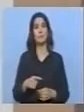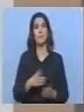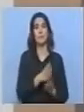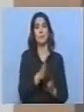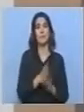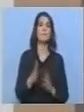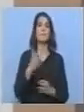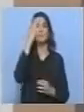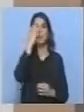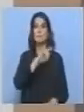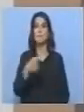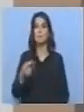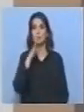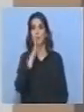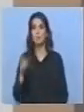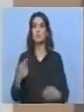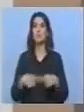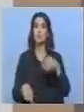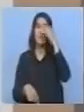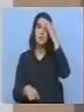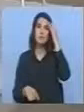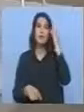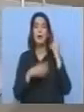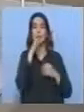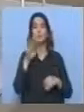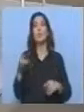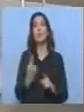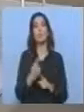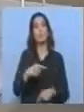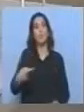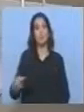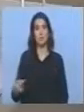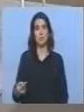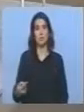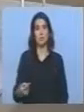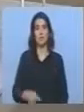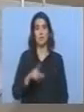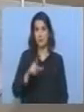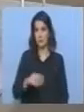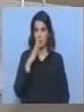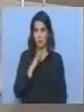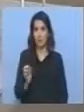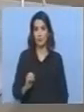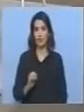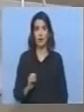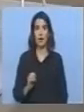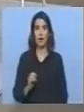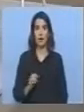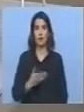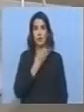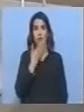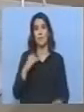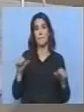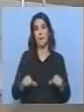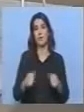tem outras apetências, tem outros hábitos e está habituado a outras coisas. E também não está habituado a más condições de